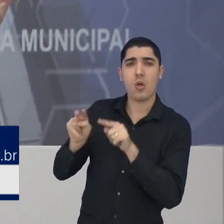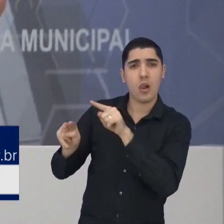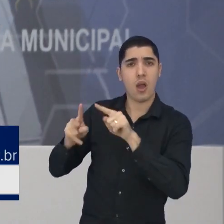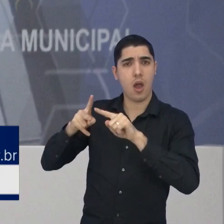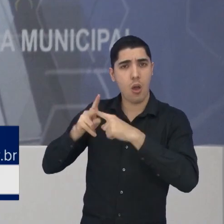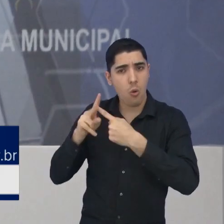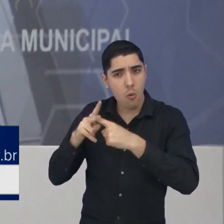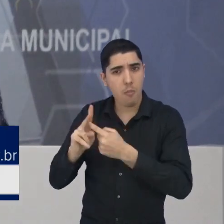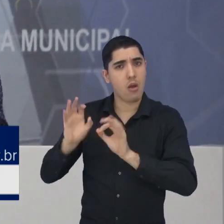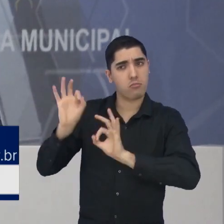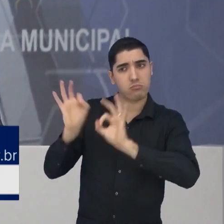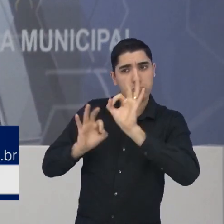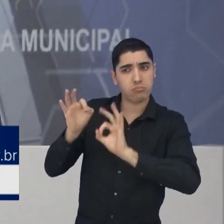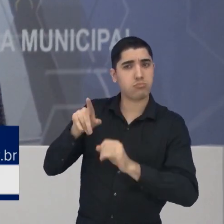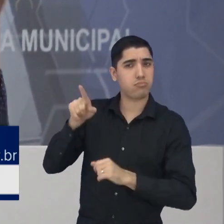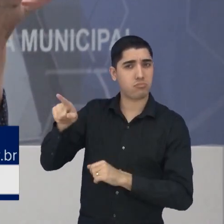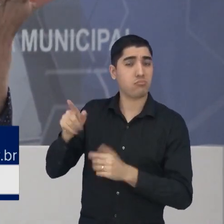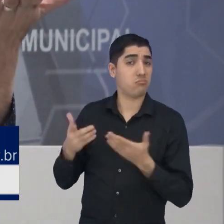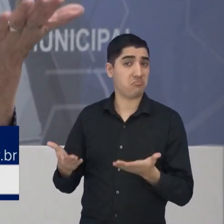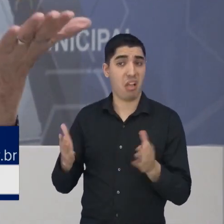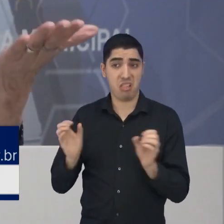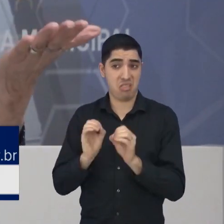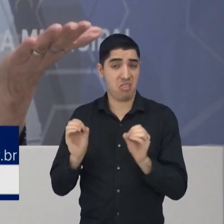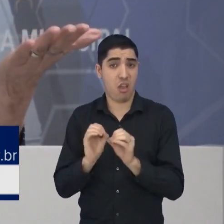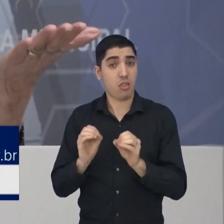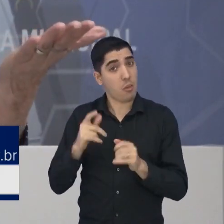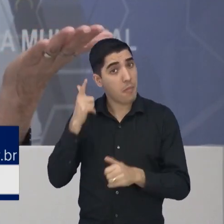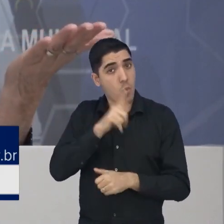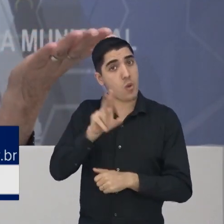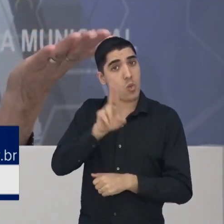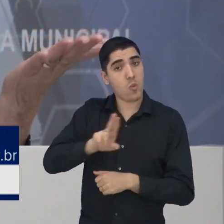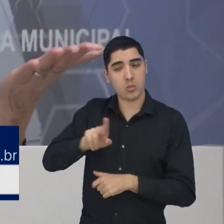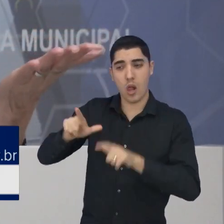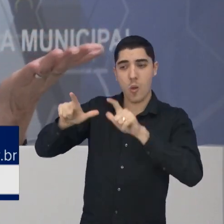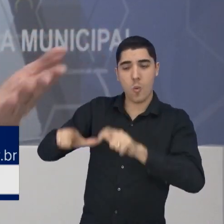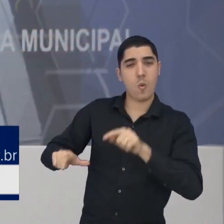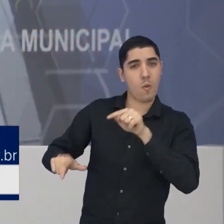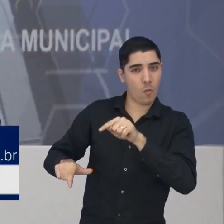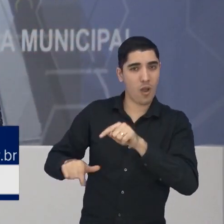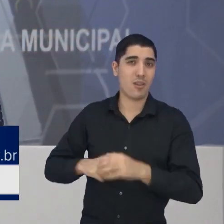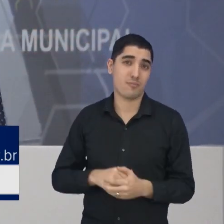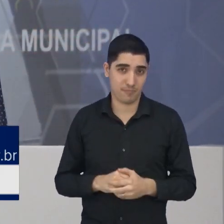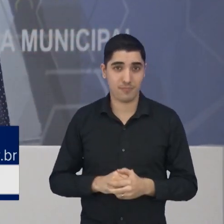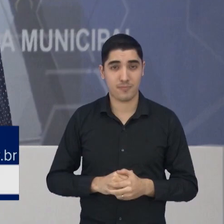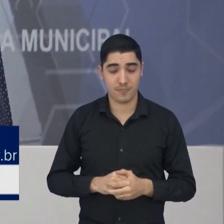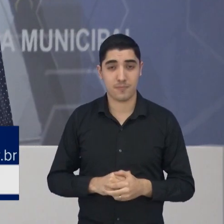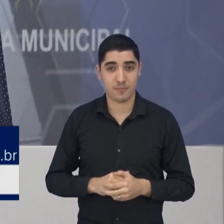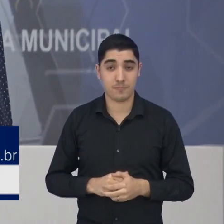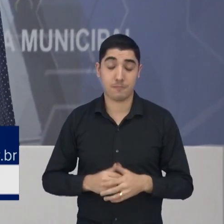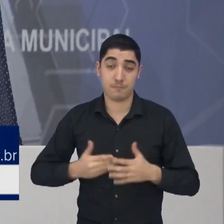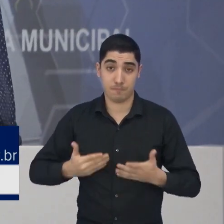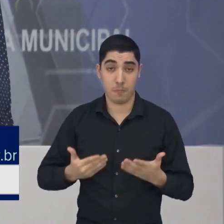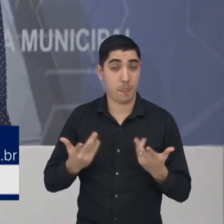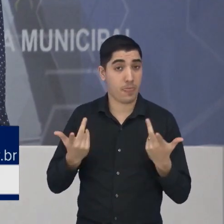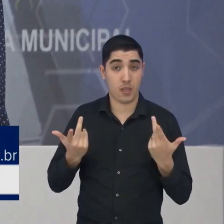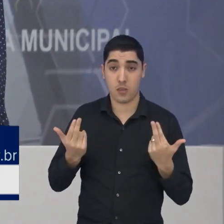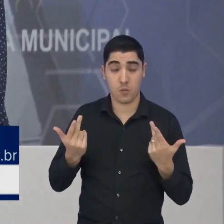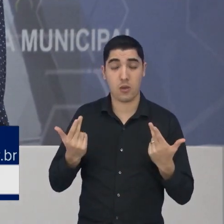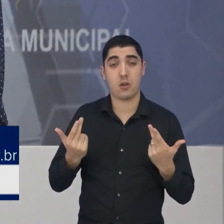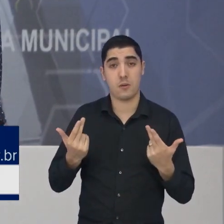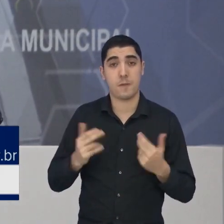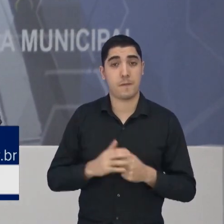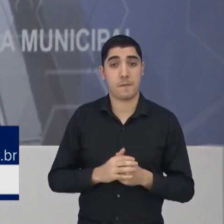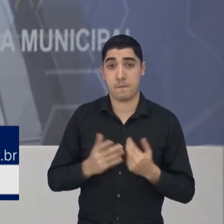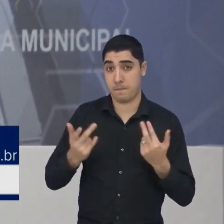para remodelar essa casa e fazer um uso desse patrimônio com a nossa cidade. A mesma coisa